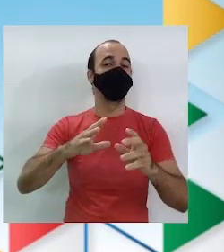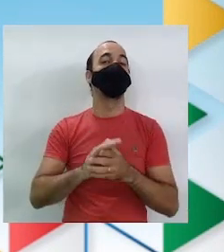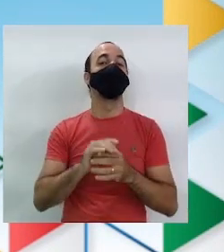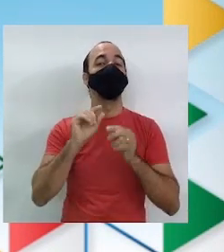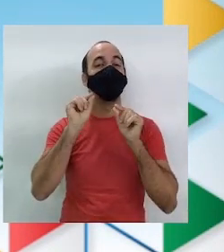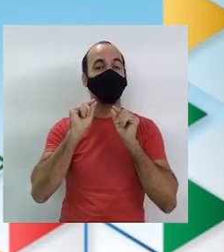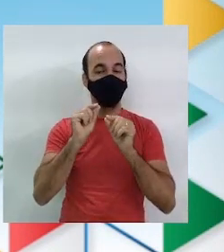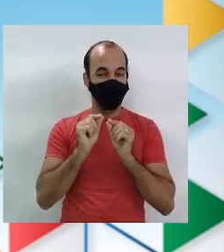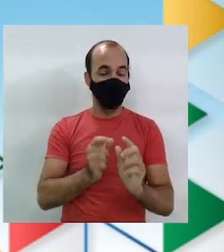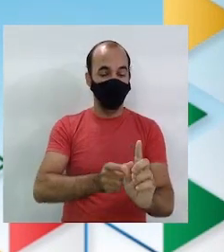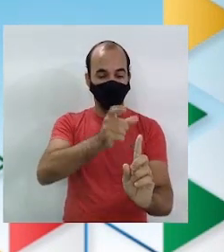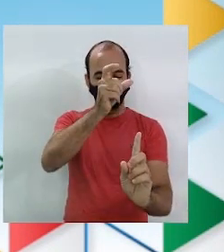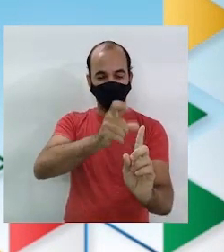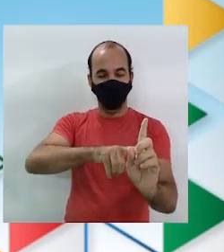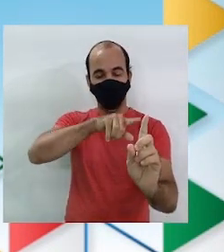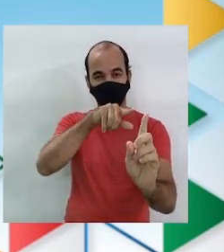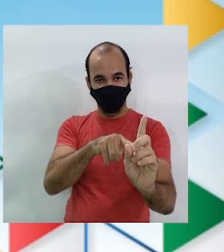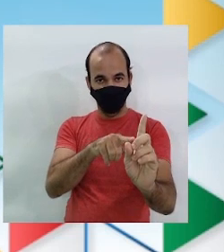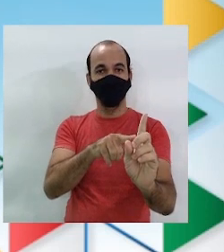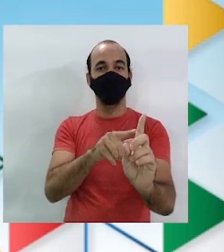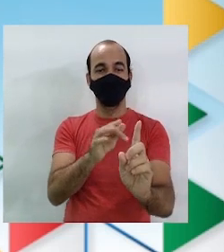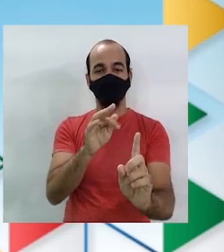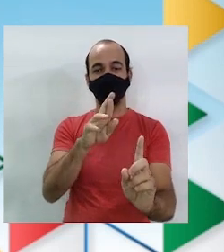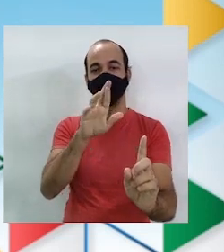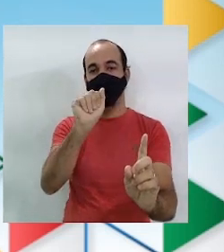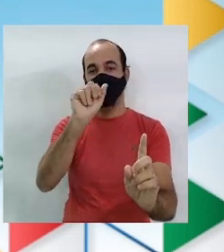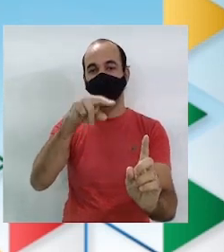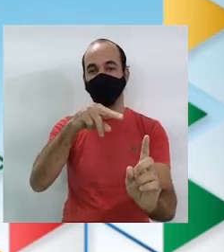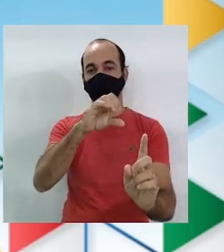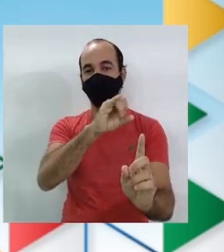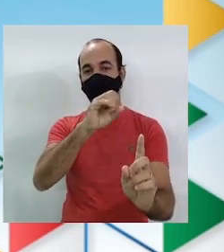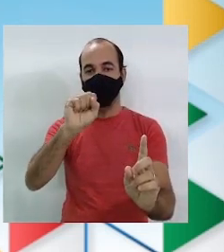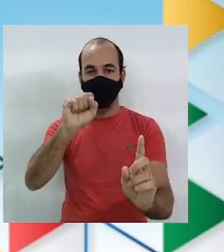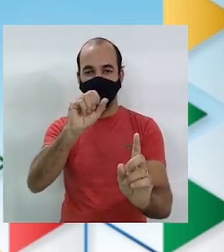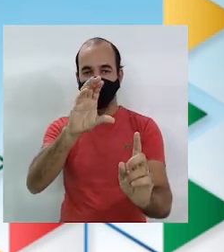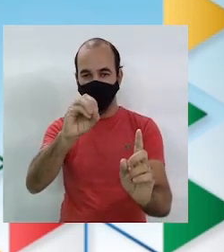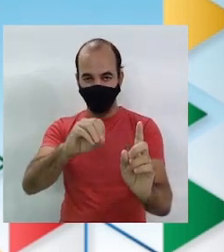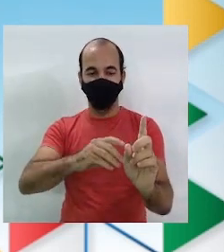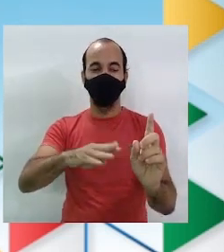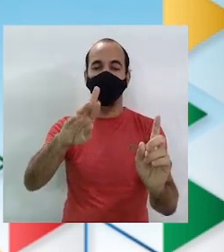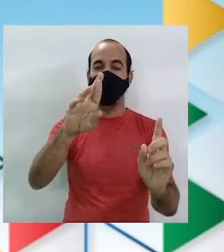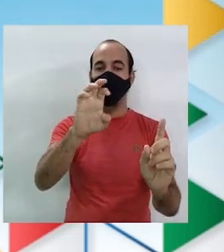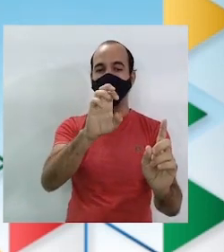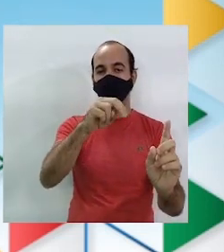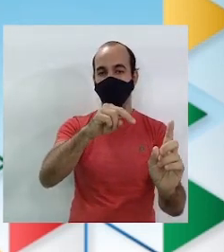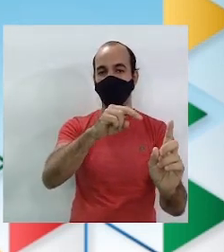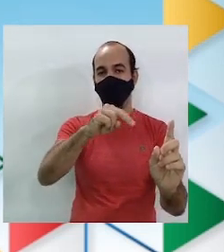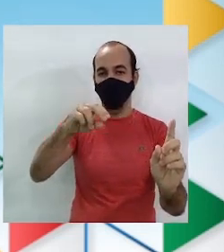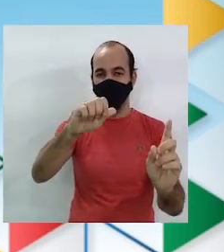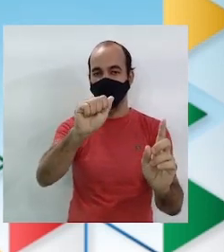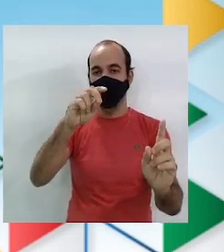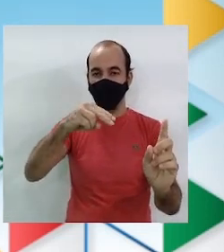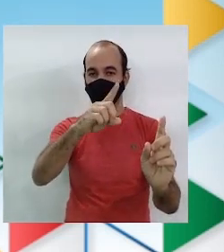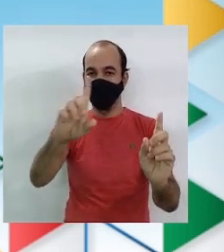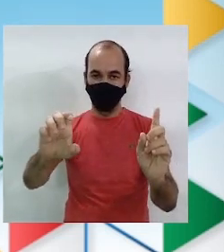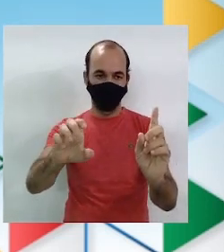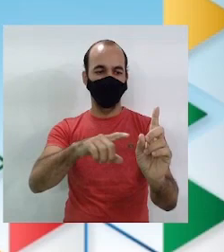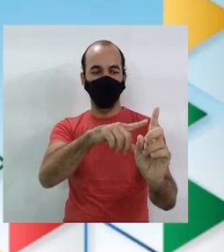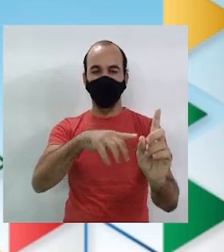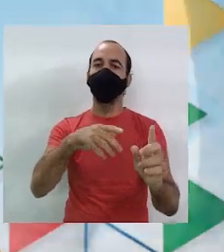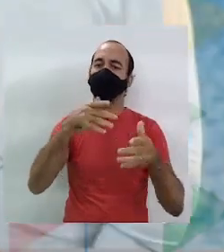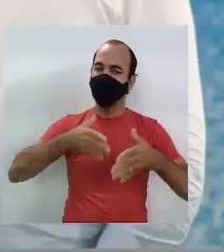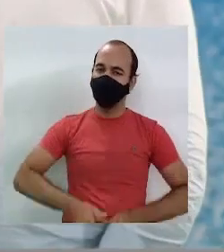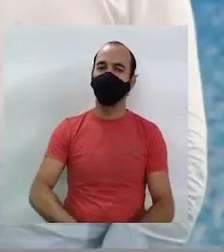papo sobre o artista Francisco Brenan, um pernambucano apaixonado pelas artes.